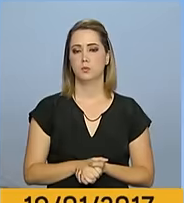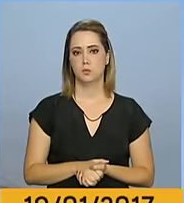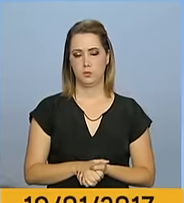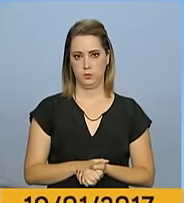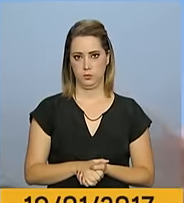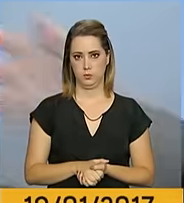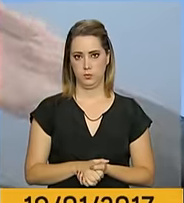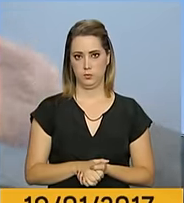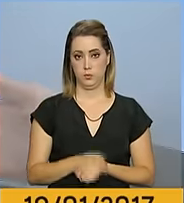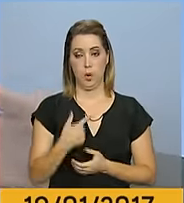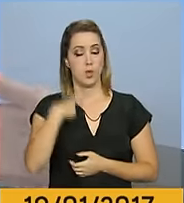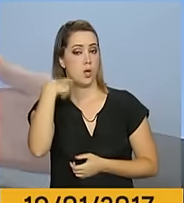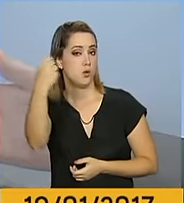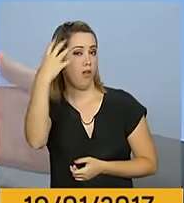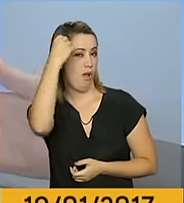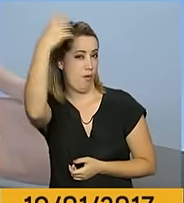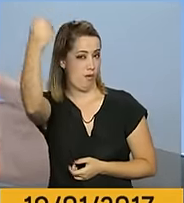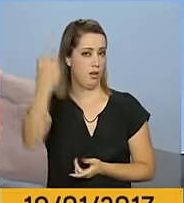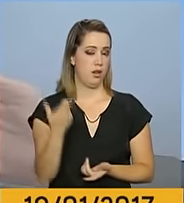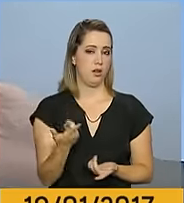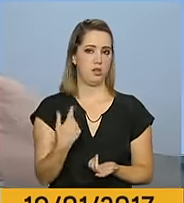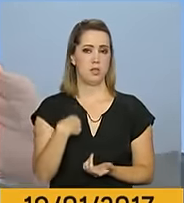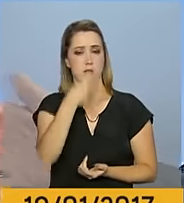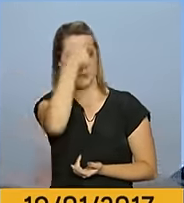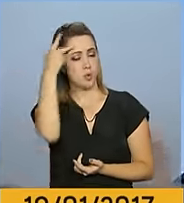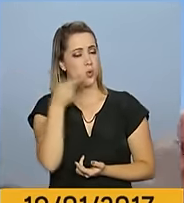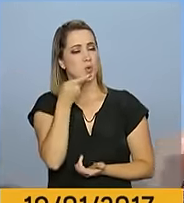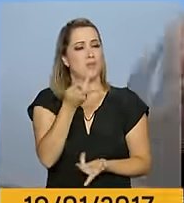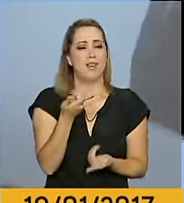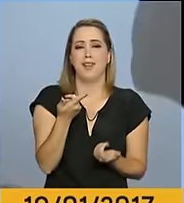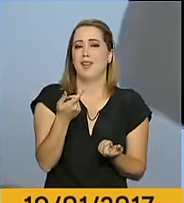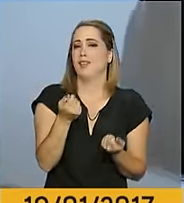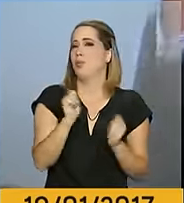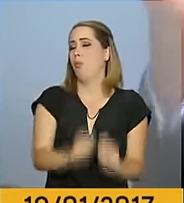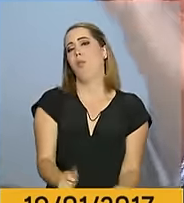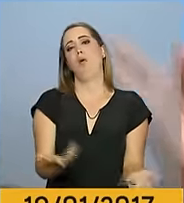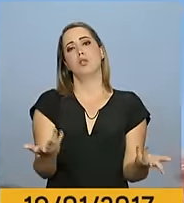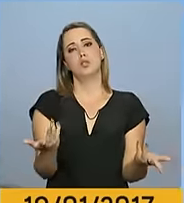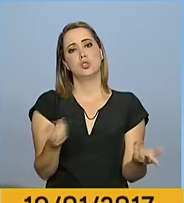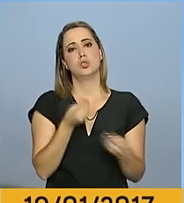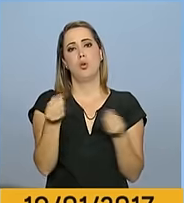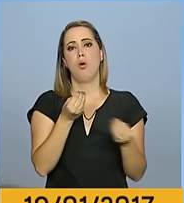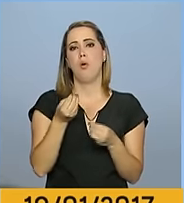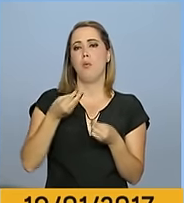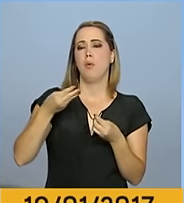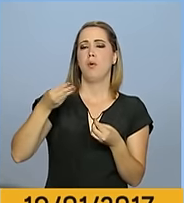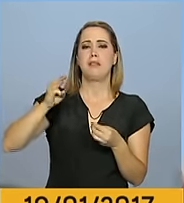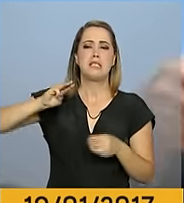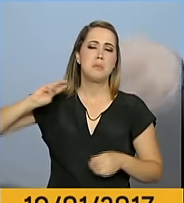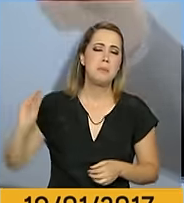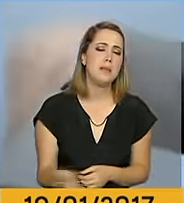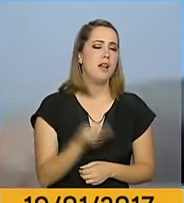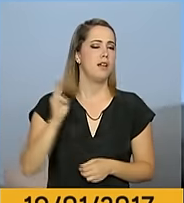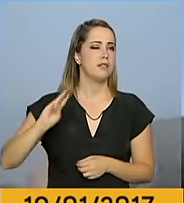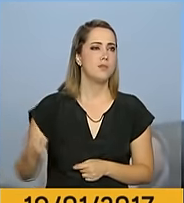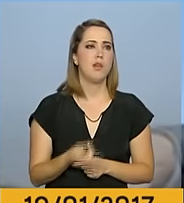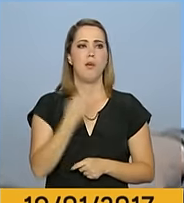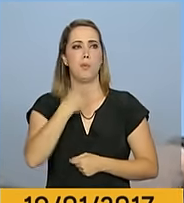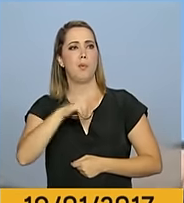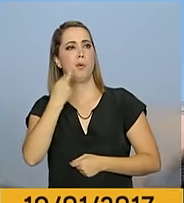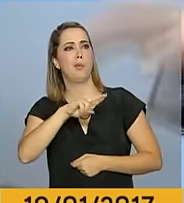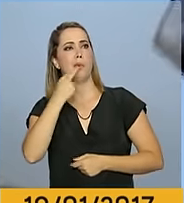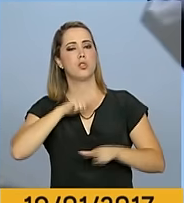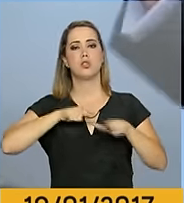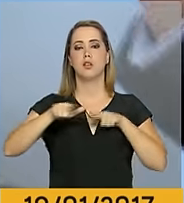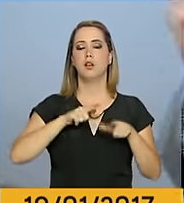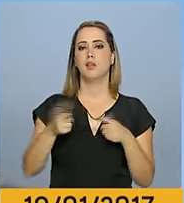Quando eu vou aí para fora, as pessoas dizem, mas não dá. São milhares e milhares de reclamações trabalhistas, quando aqui no país de